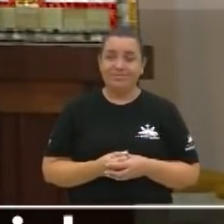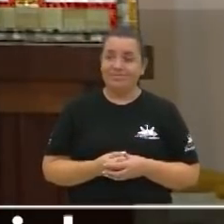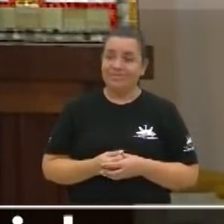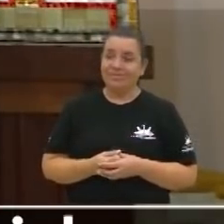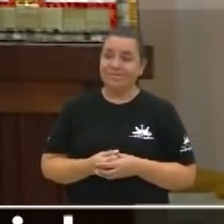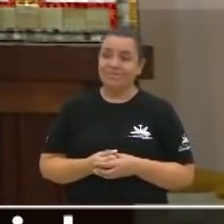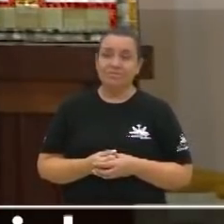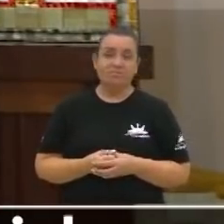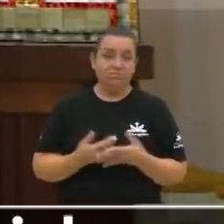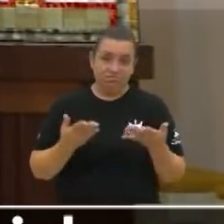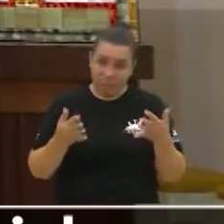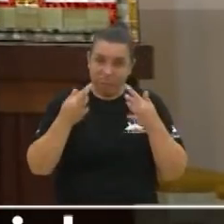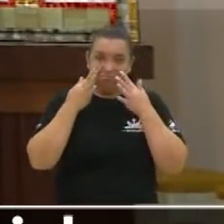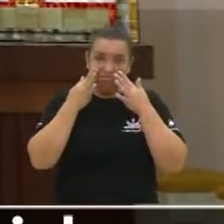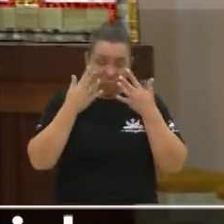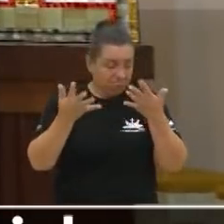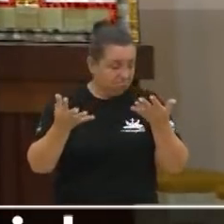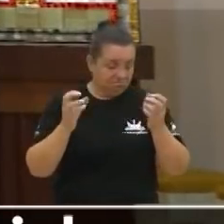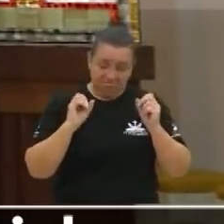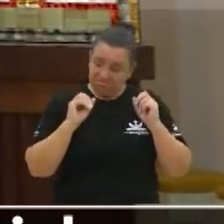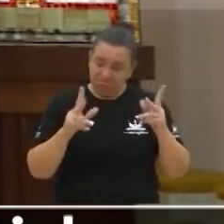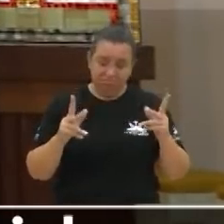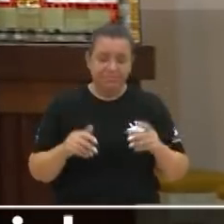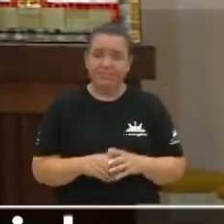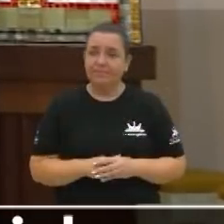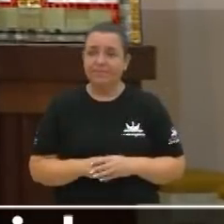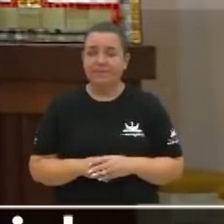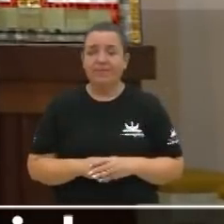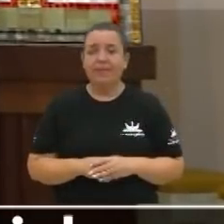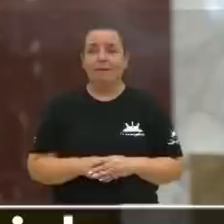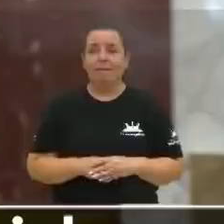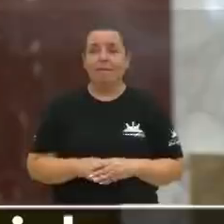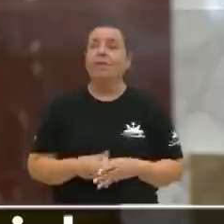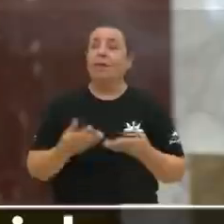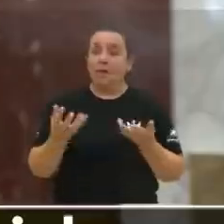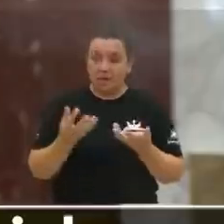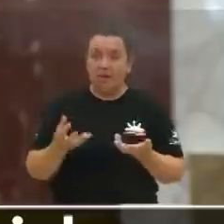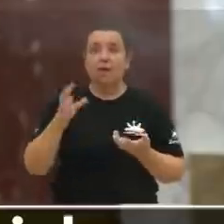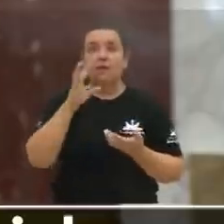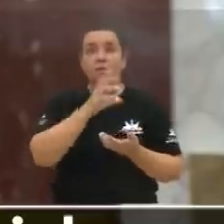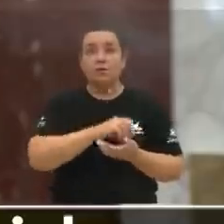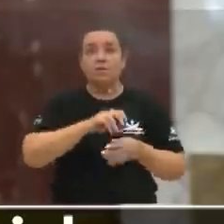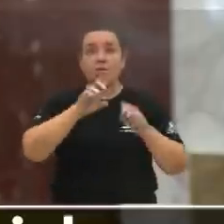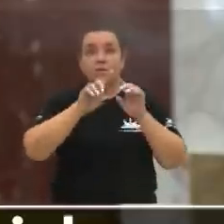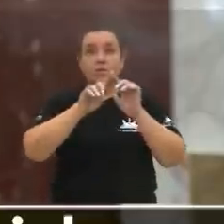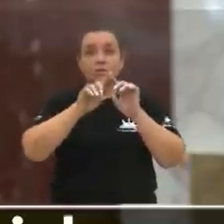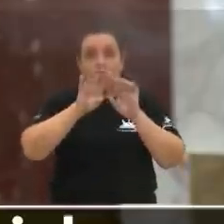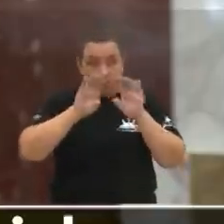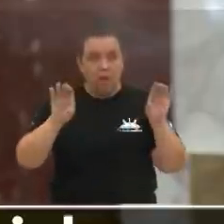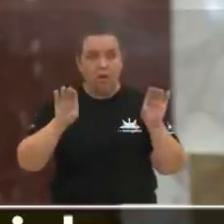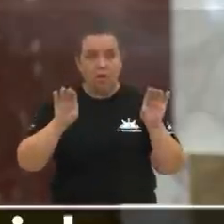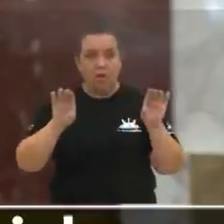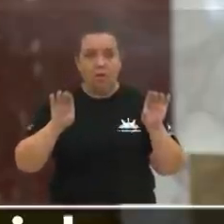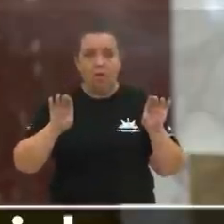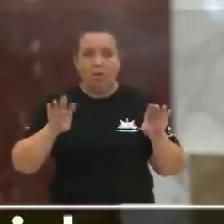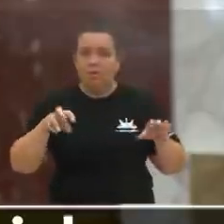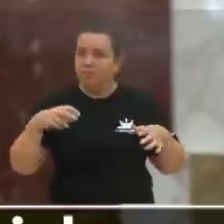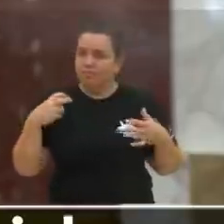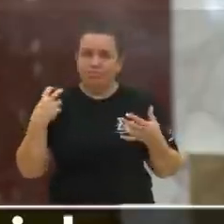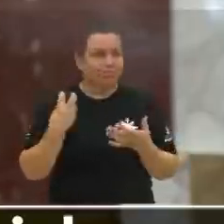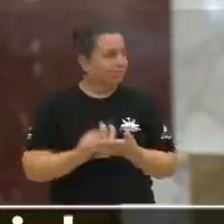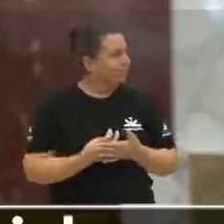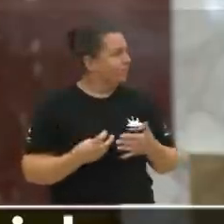e Quem tem ouvidos ouça eu quero o reino dos céus não mate Não cometa